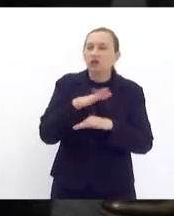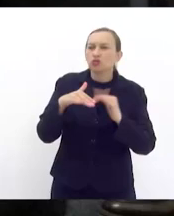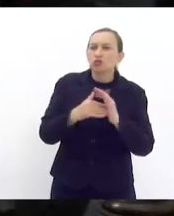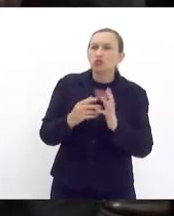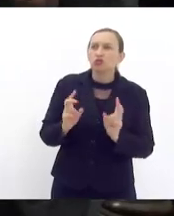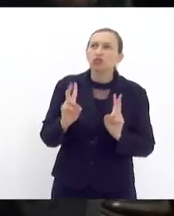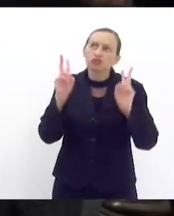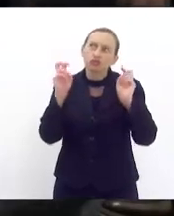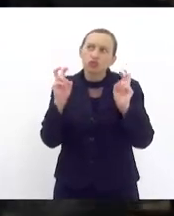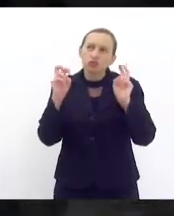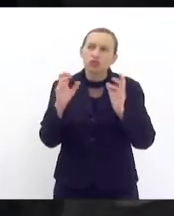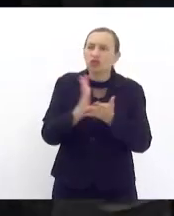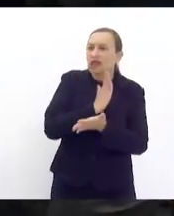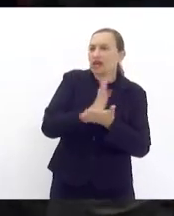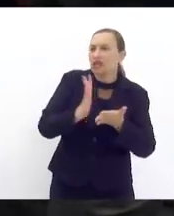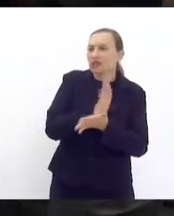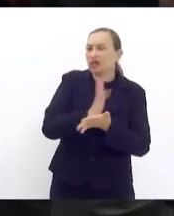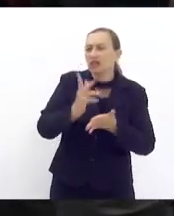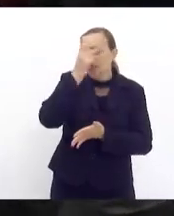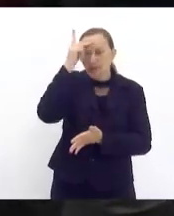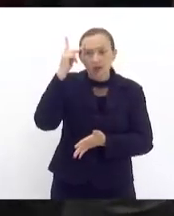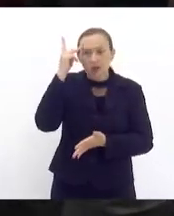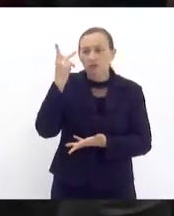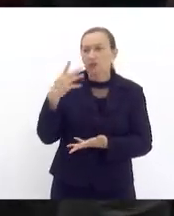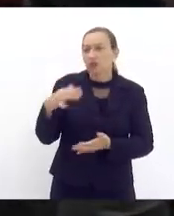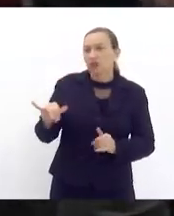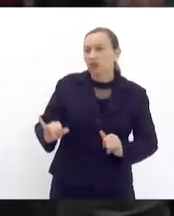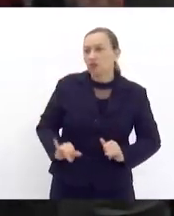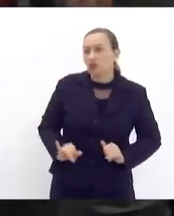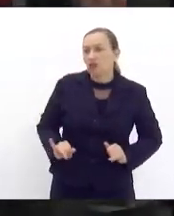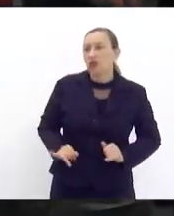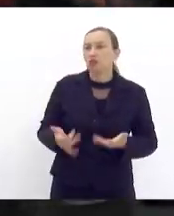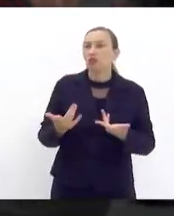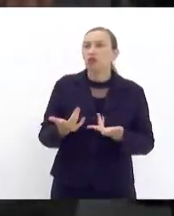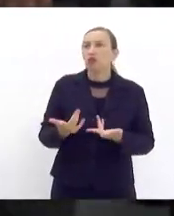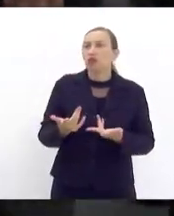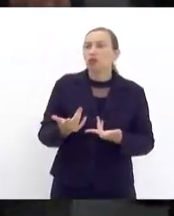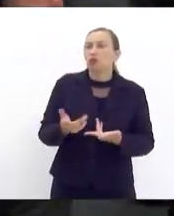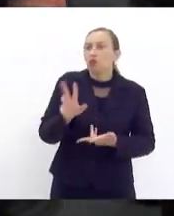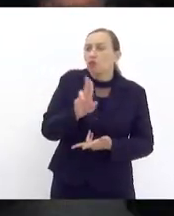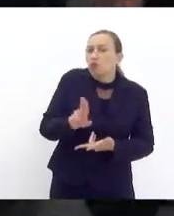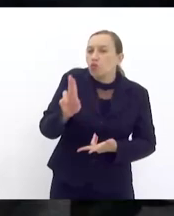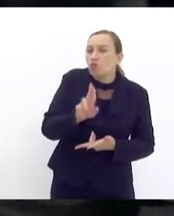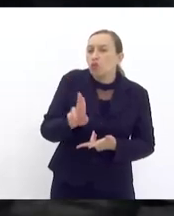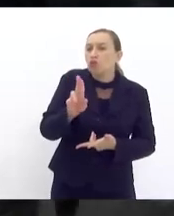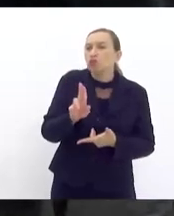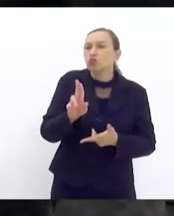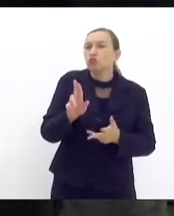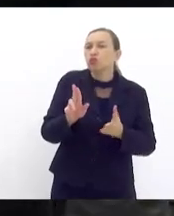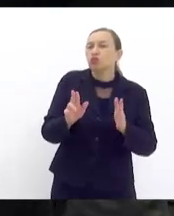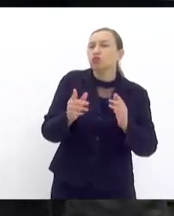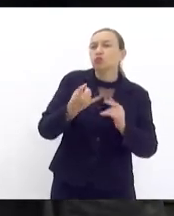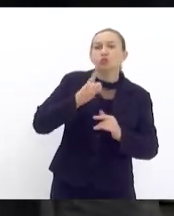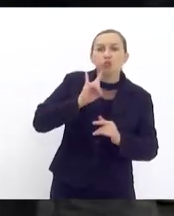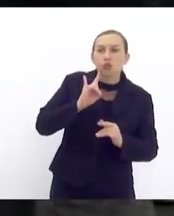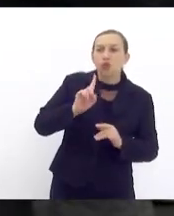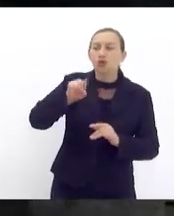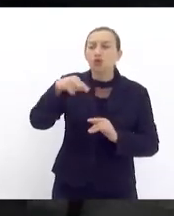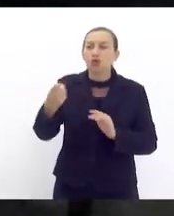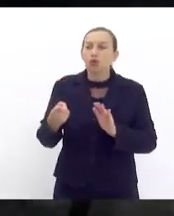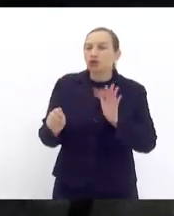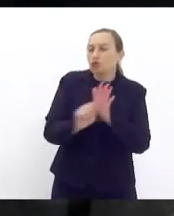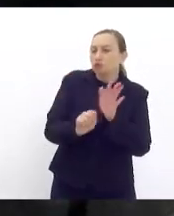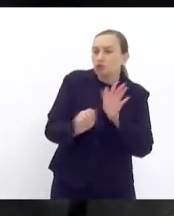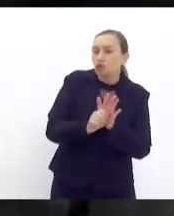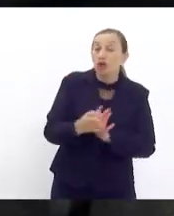uma situação que às vezes essa pessoa está submetida com o uso é com os abusivo de álcool e Outras Drogas